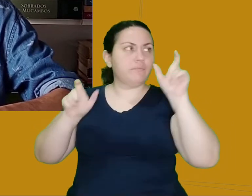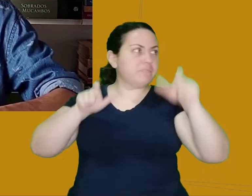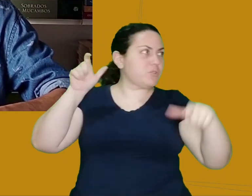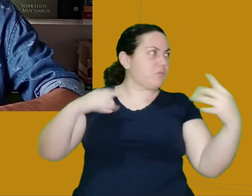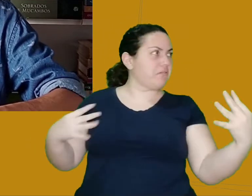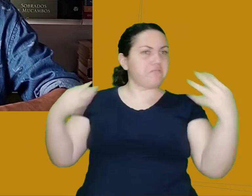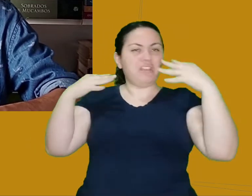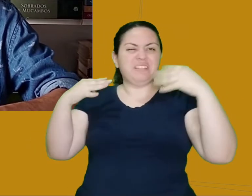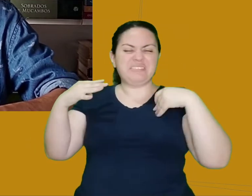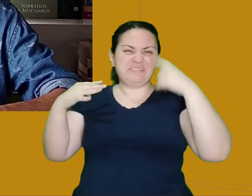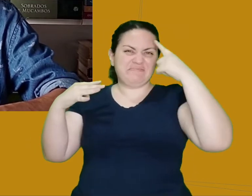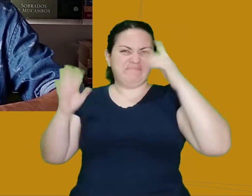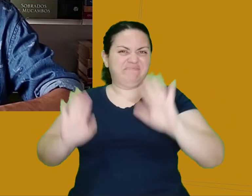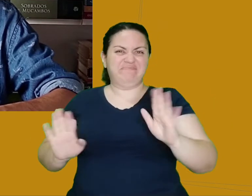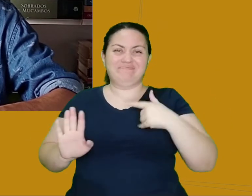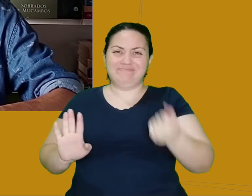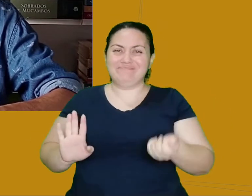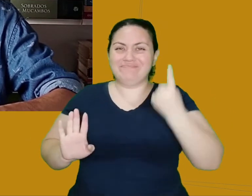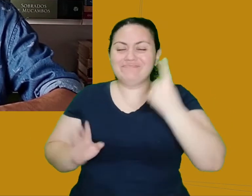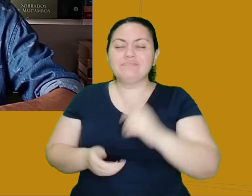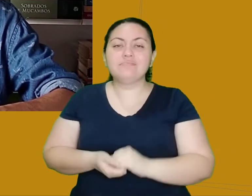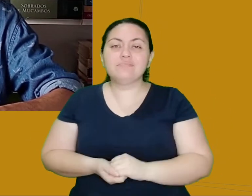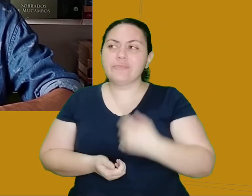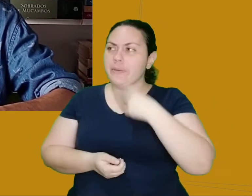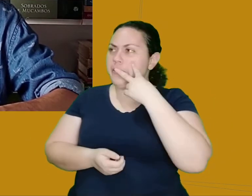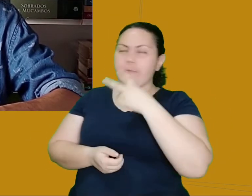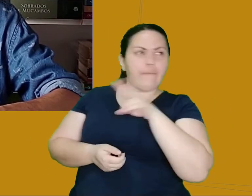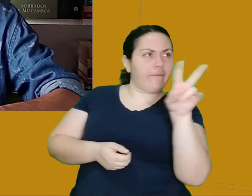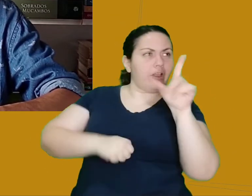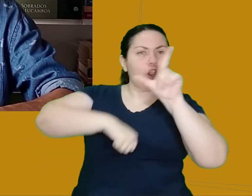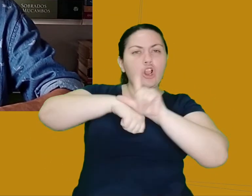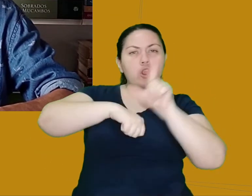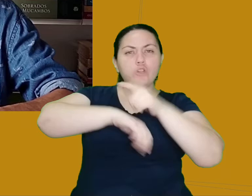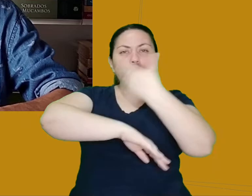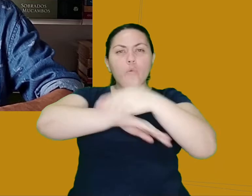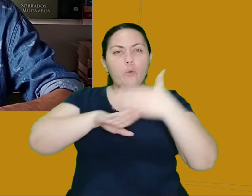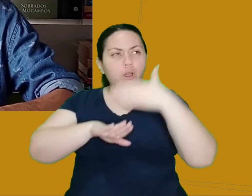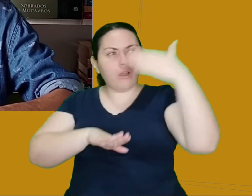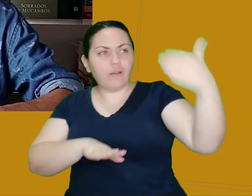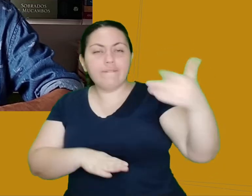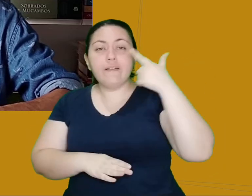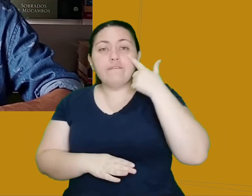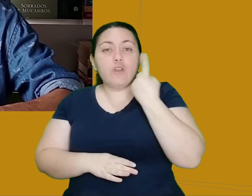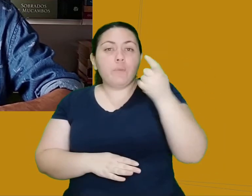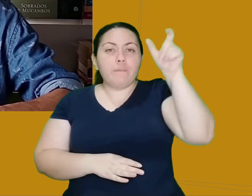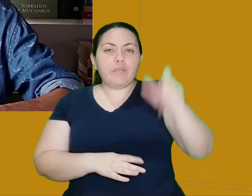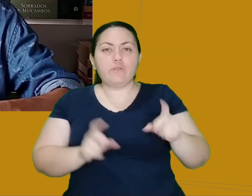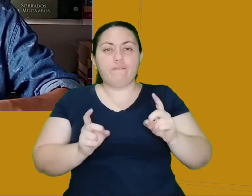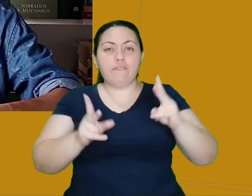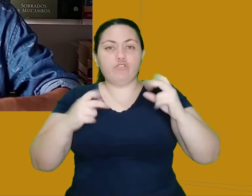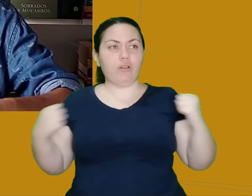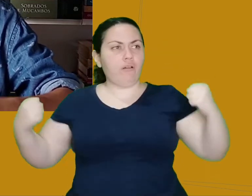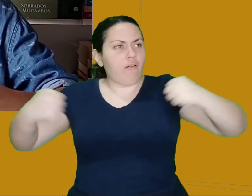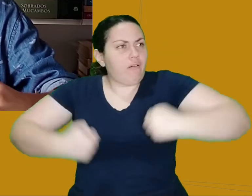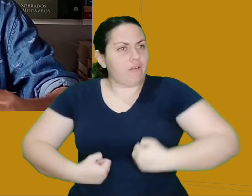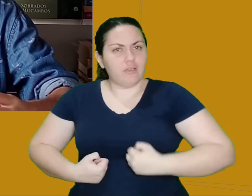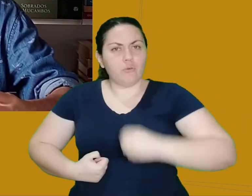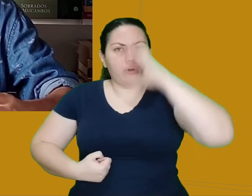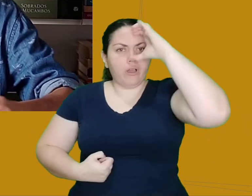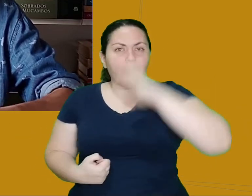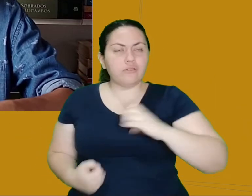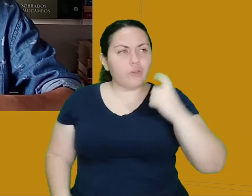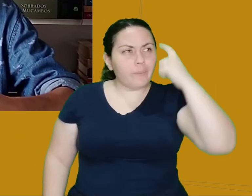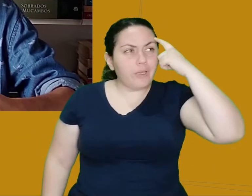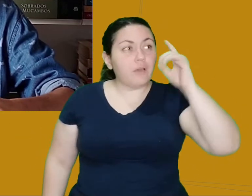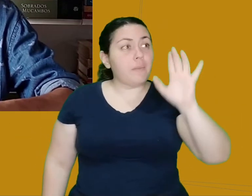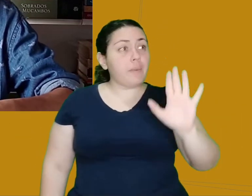fora do cartório, ficou com medo de se expor ao ridículo. Olhando para a loja do outro lado da rua, enxergou um vendedor mostrando uma sobrecasaca a um